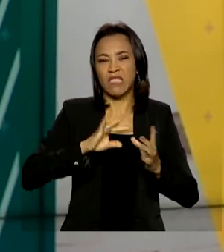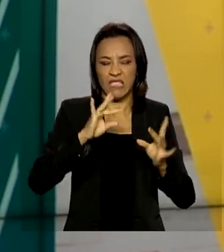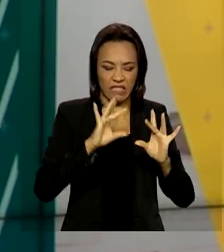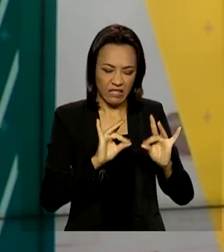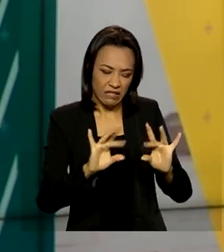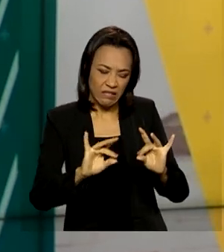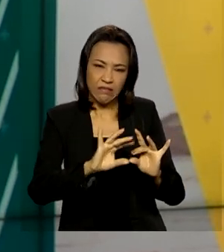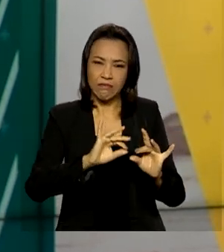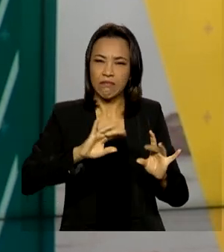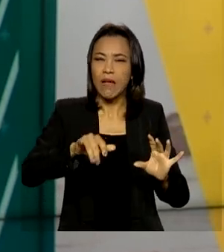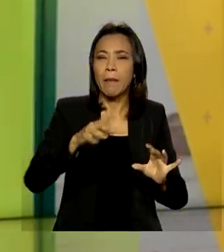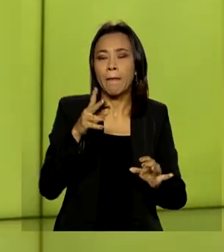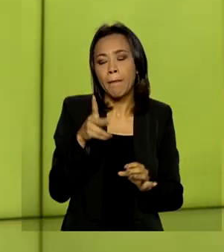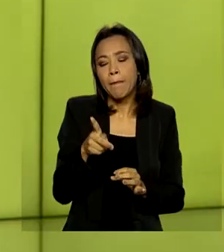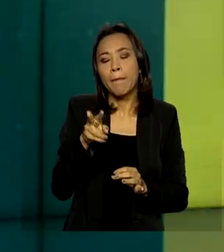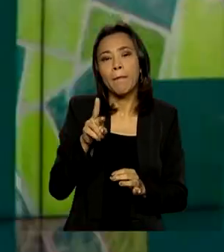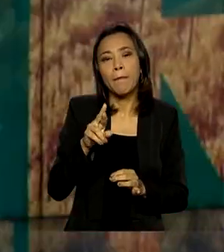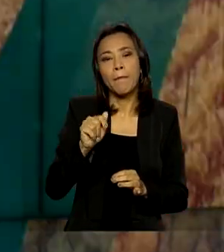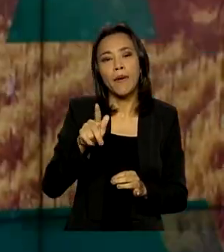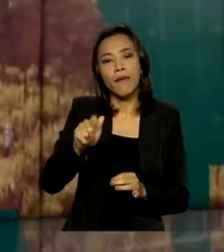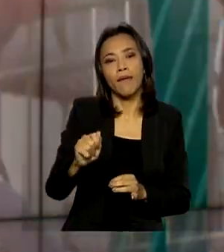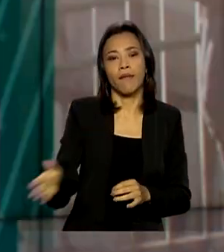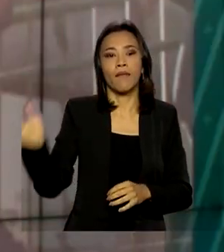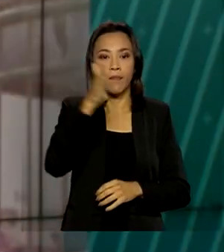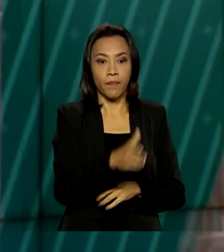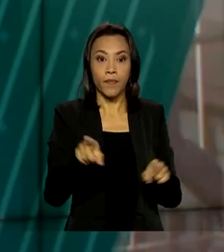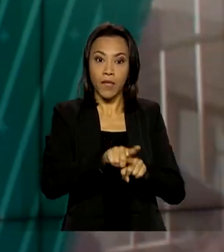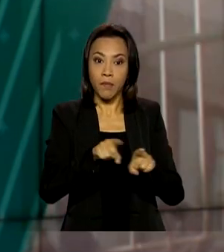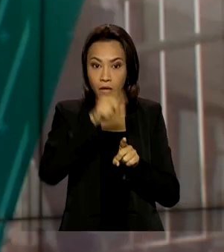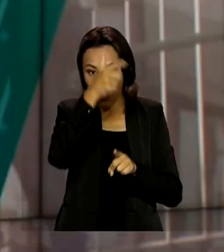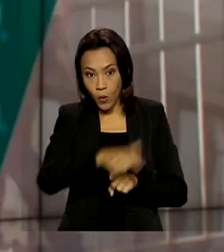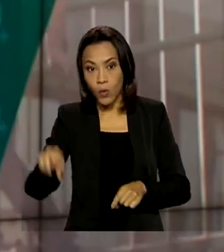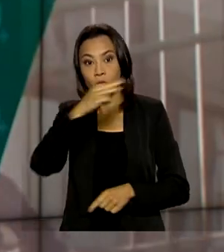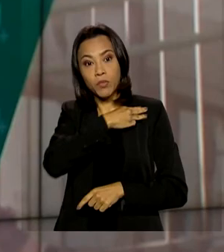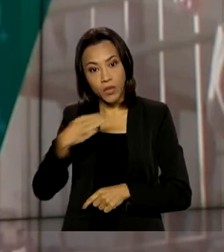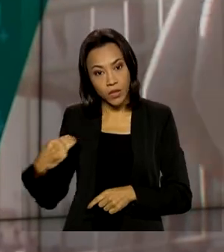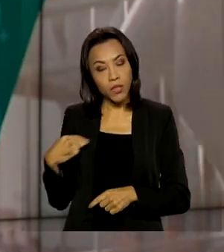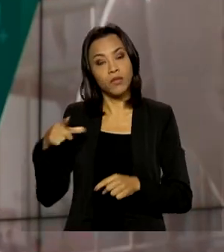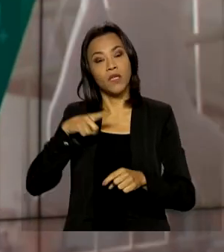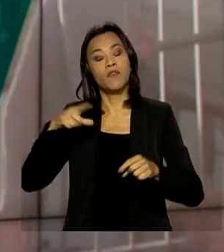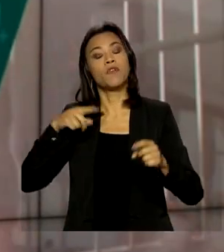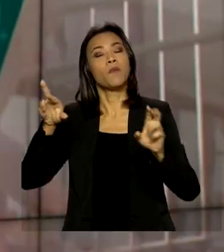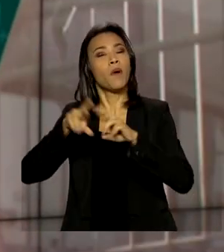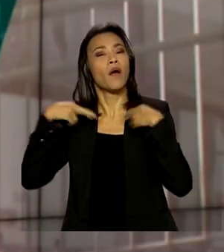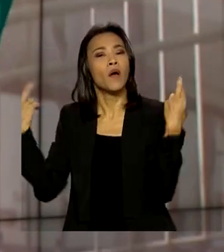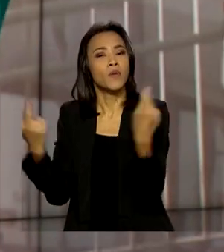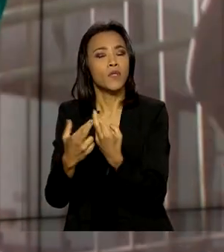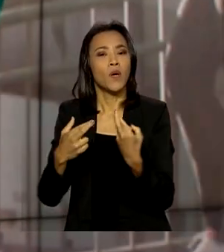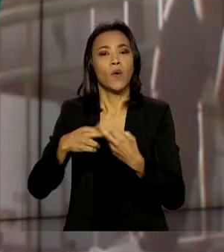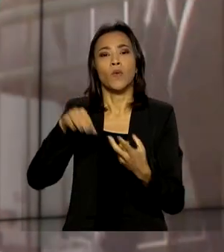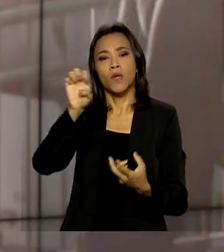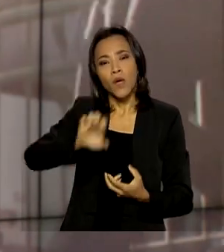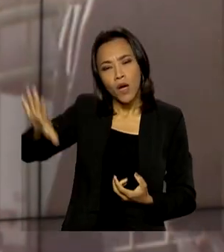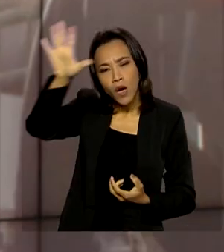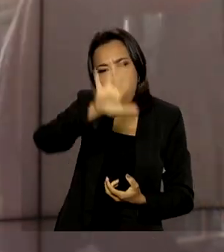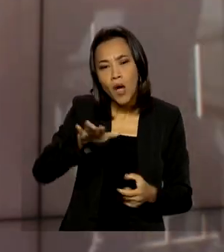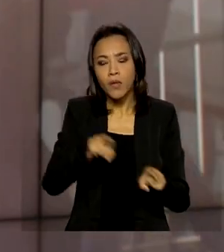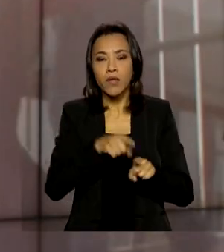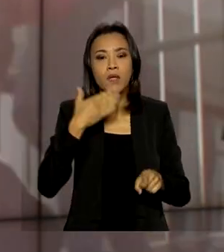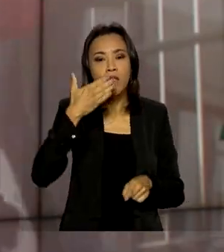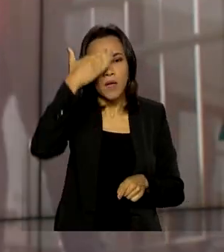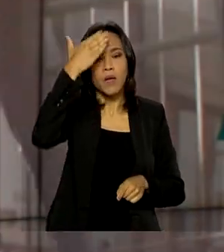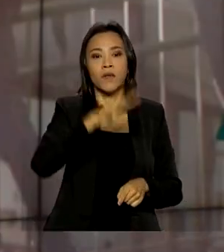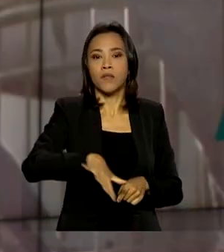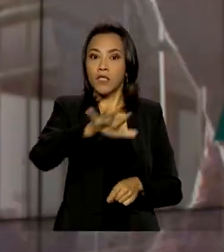O ministro da Infraestrutura encerrou a rodada de encontros com investidores do Oriente Médio e da Europa. Nas reuniões, Tarcísio de